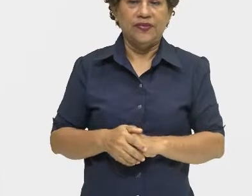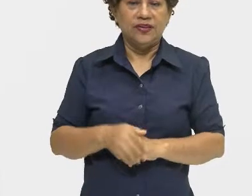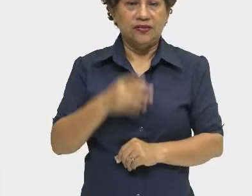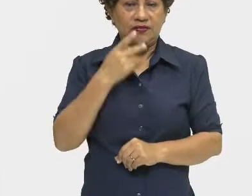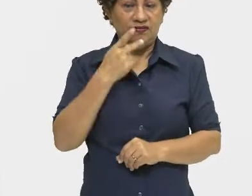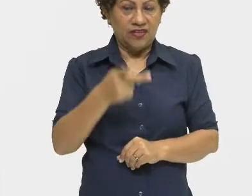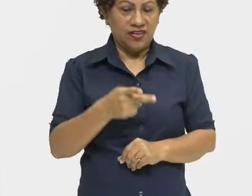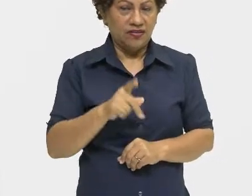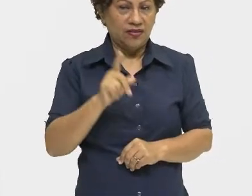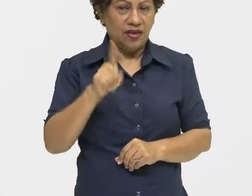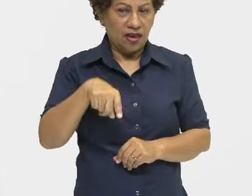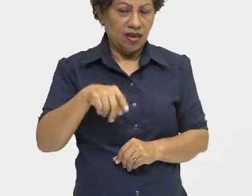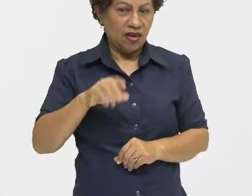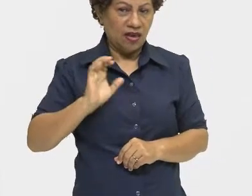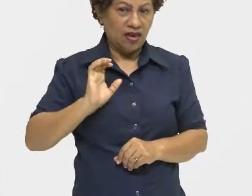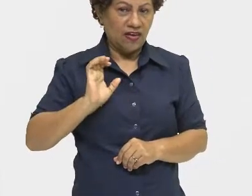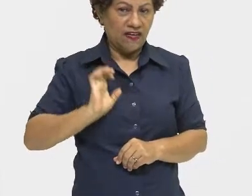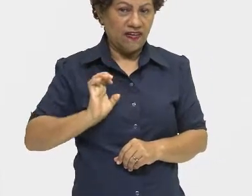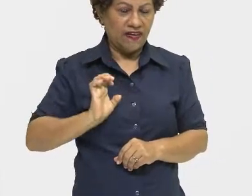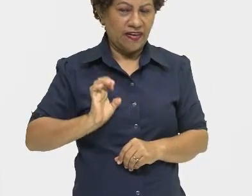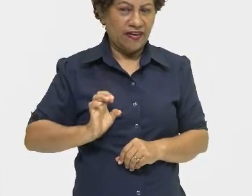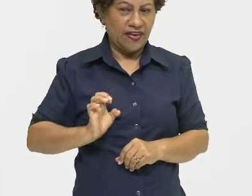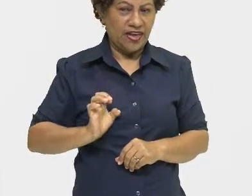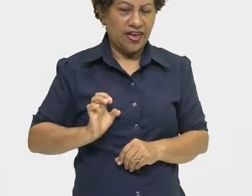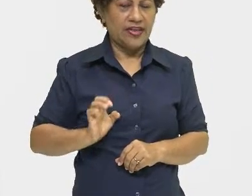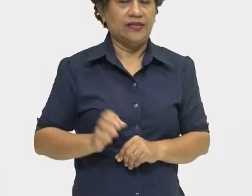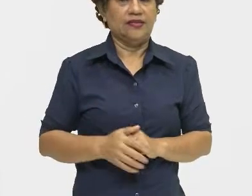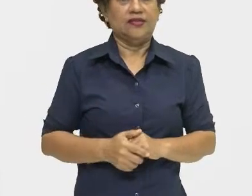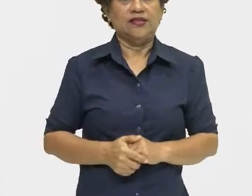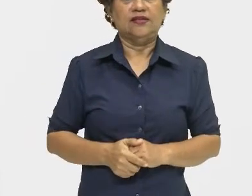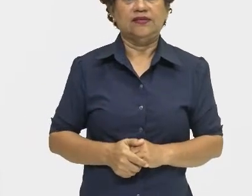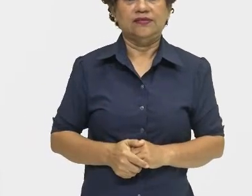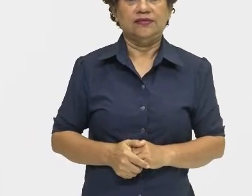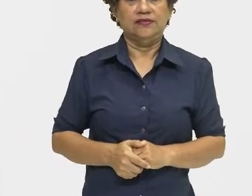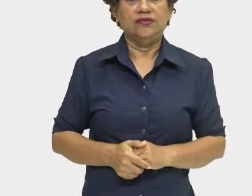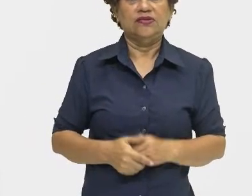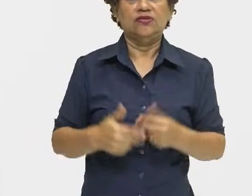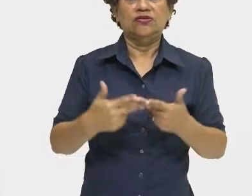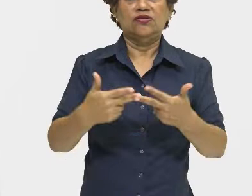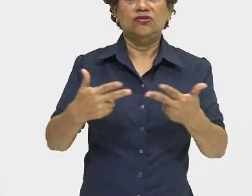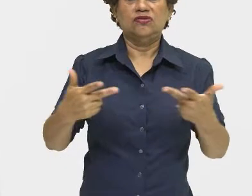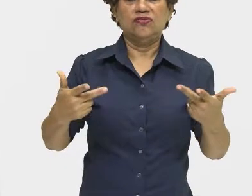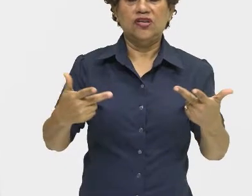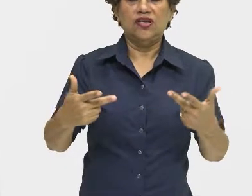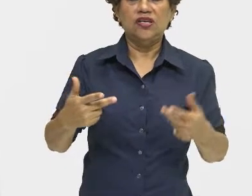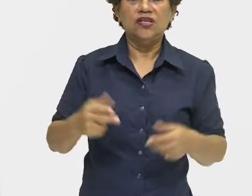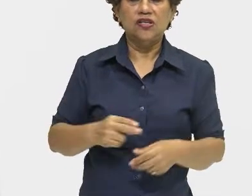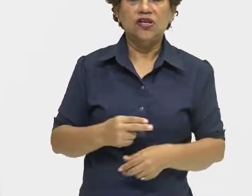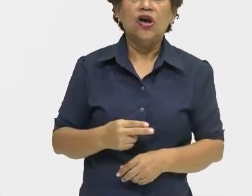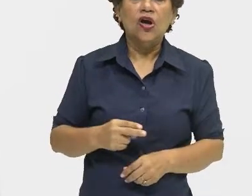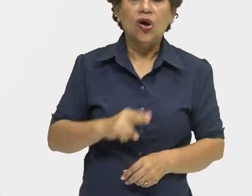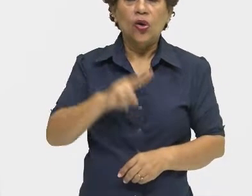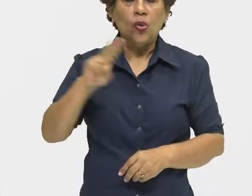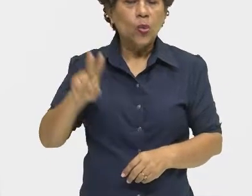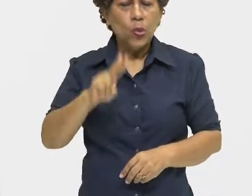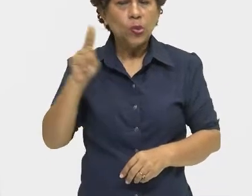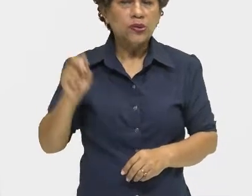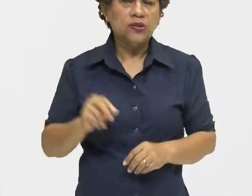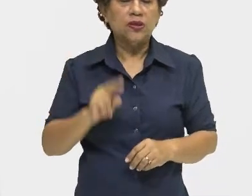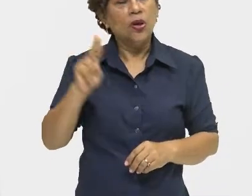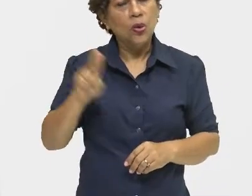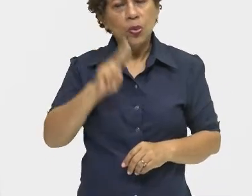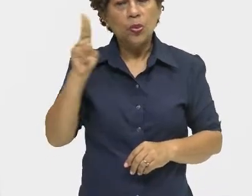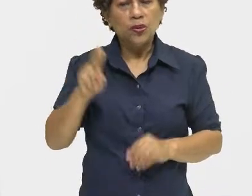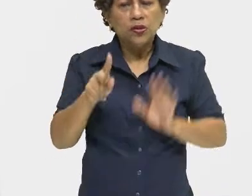étnicas. Na maioria das vezes, modelos de diferentes etnias desfilam com vestimentos ou penteados de outras culturas.